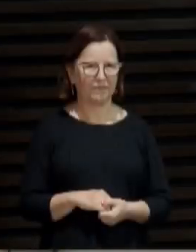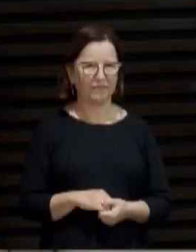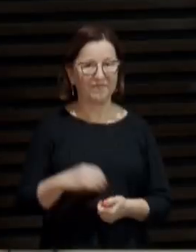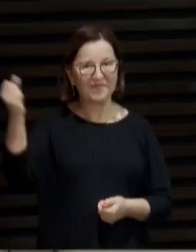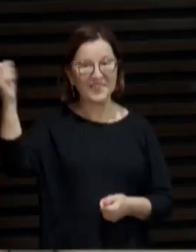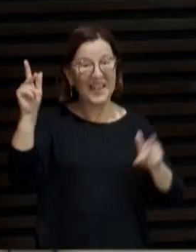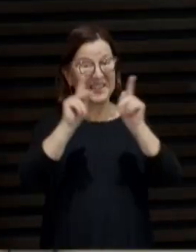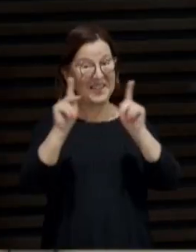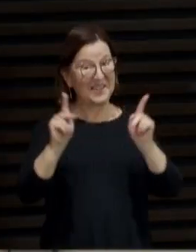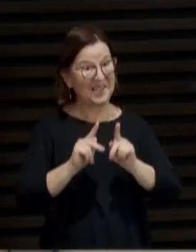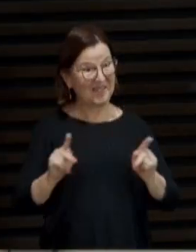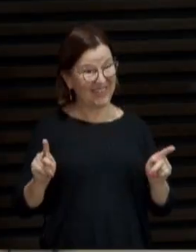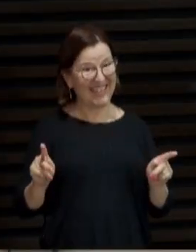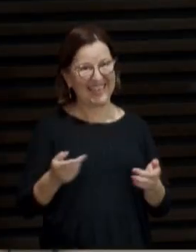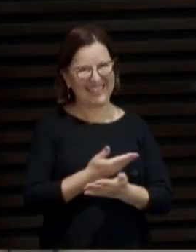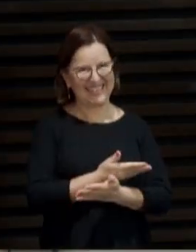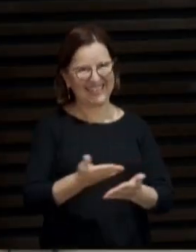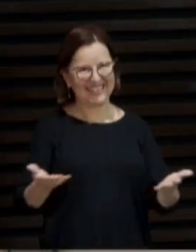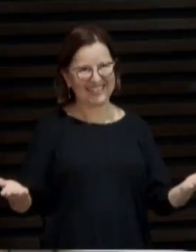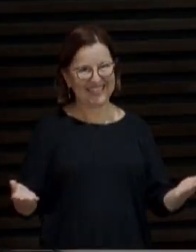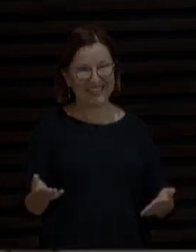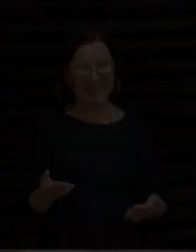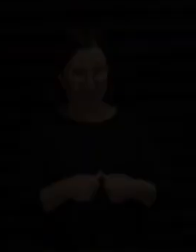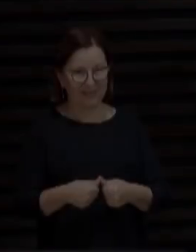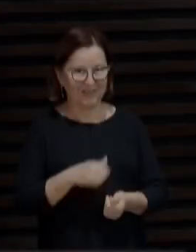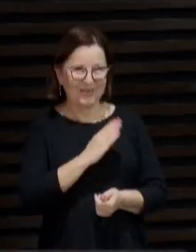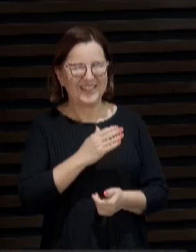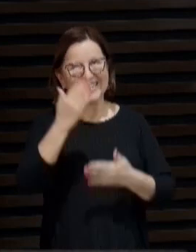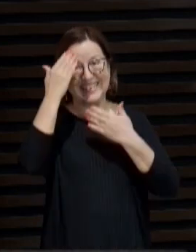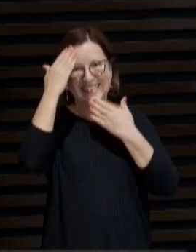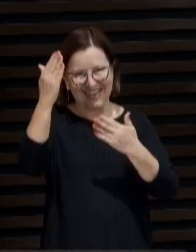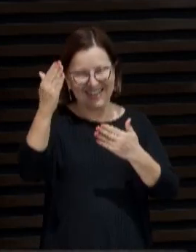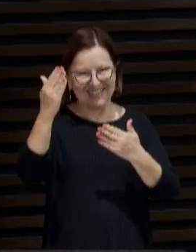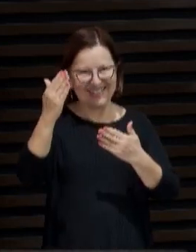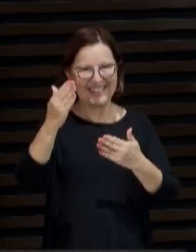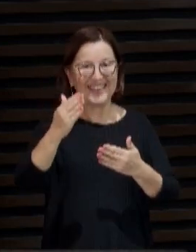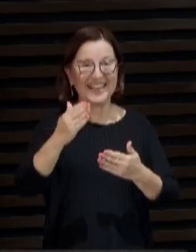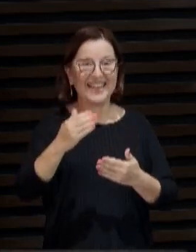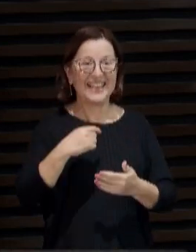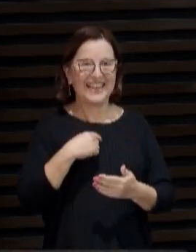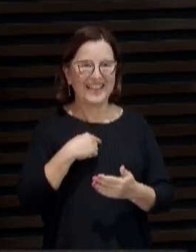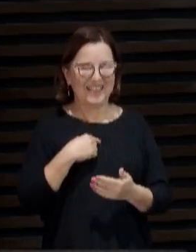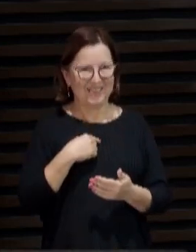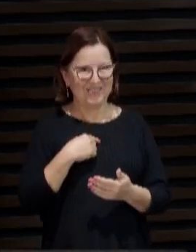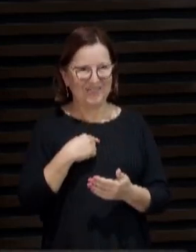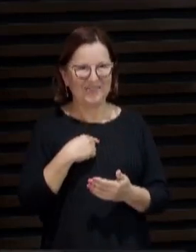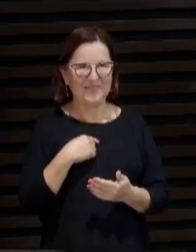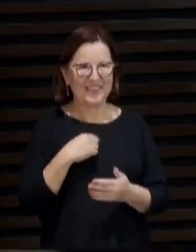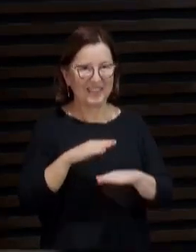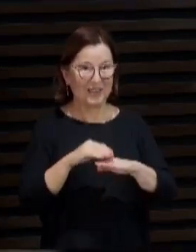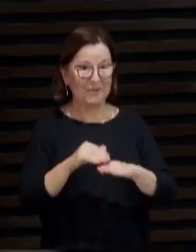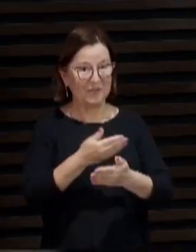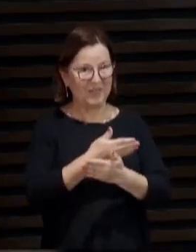Graça e paz, irmãos. Vocês estão bem? Eu convido os irmãos todos a abrirmos os nossos